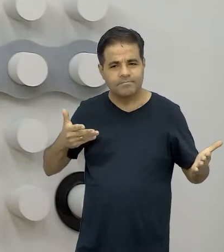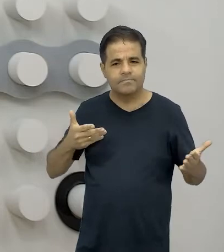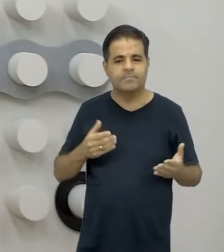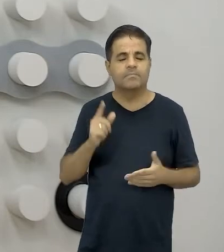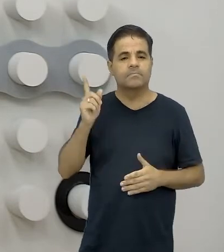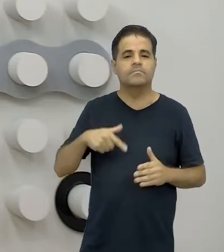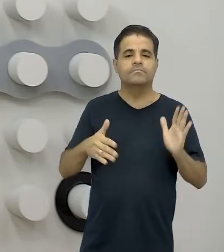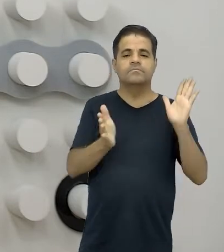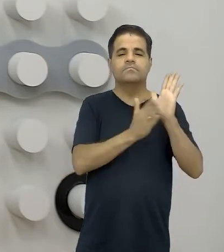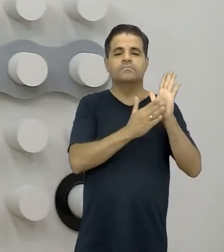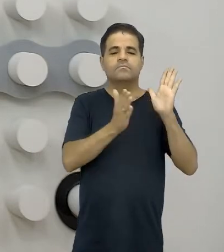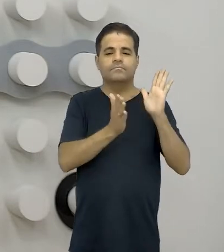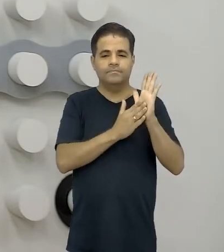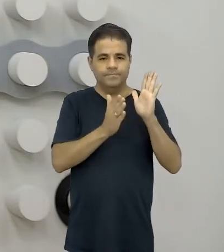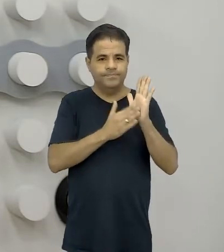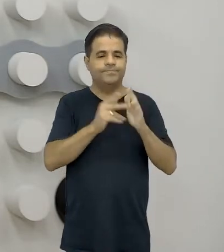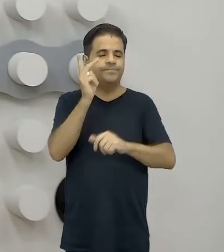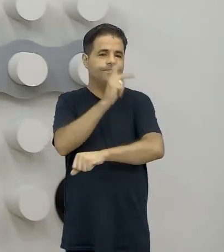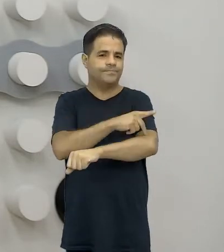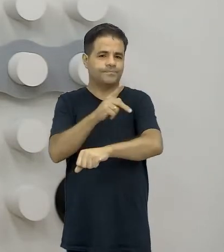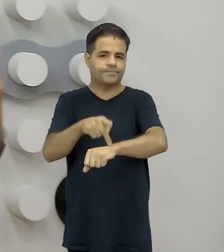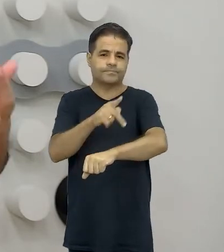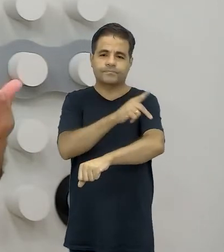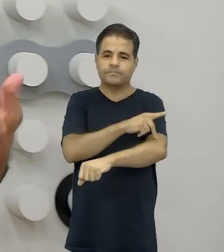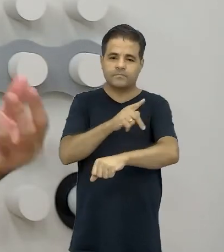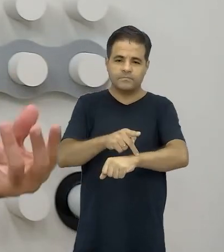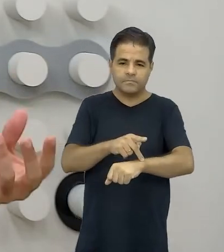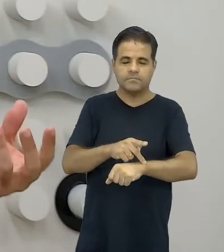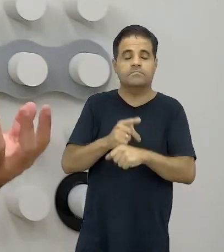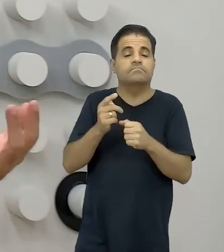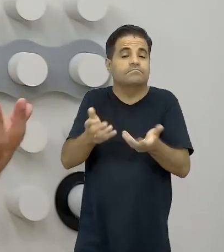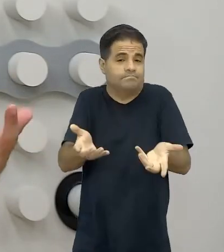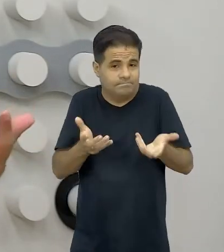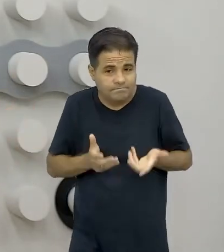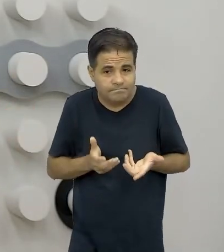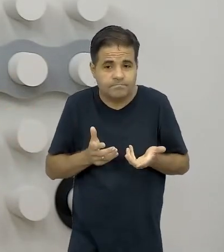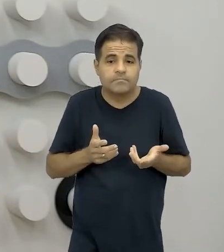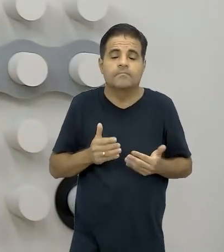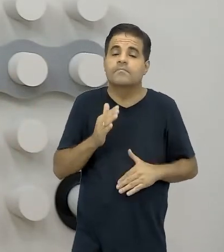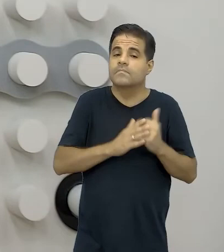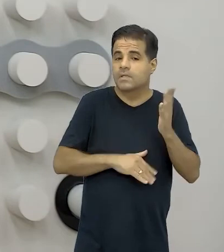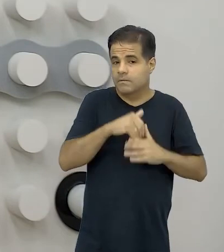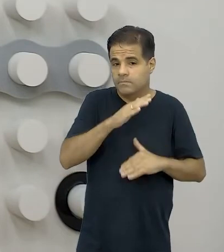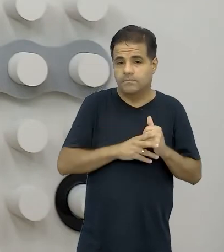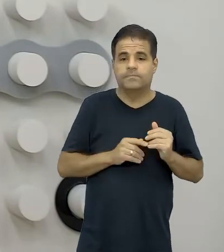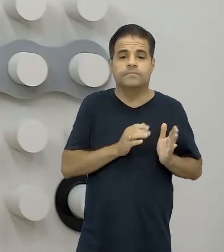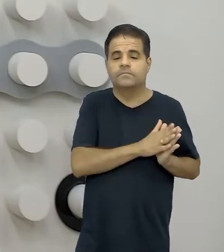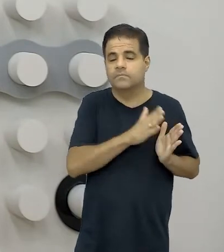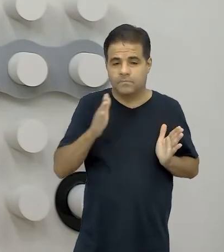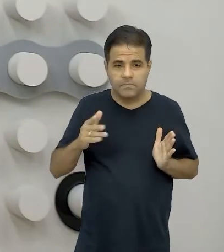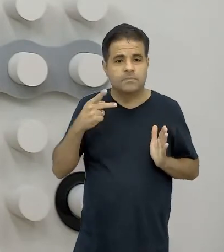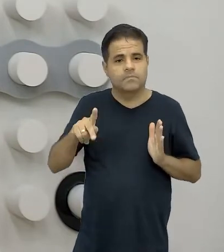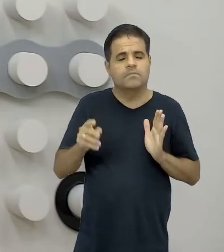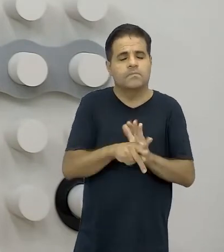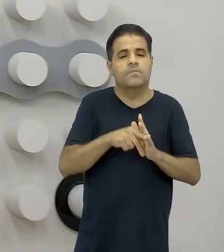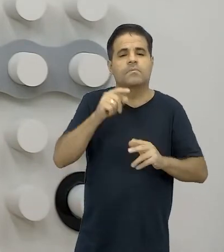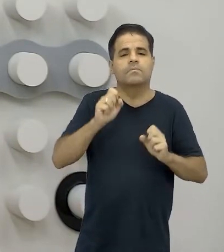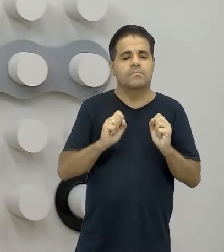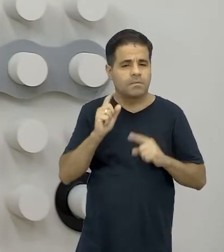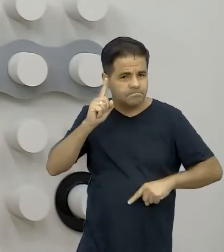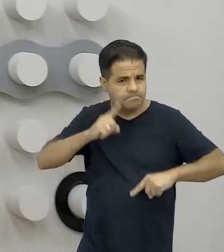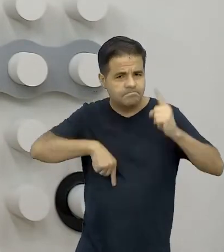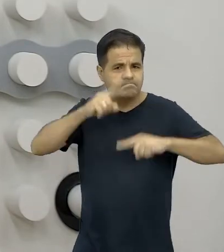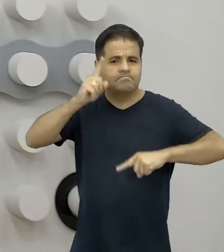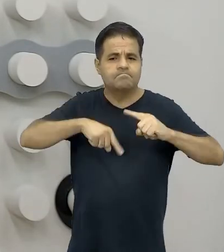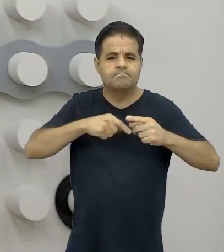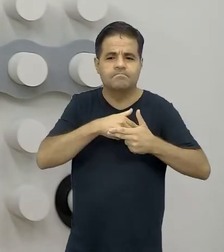São propostas pedagógicas que, de certa forma, elas estão implicadas com a própria matéria,